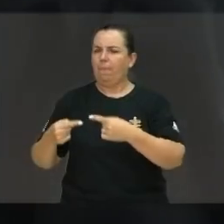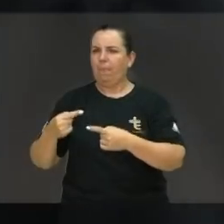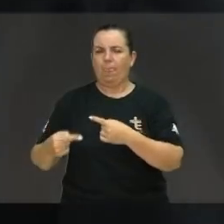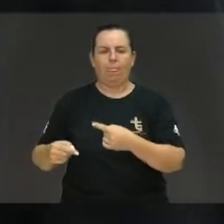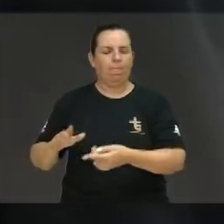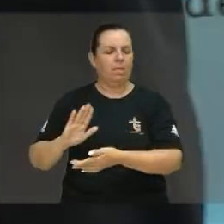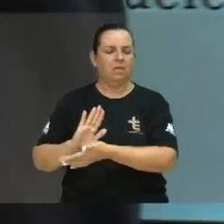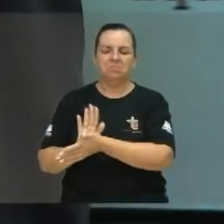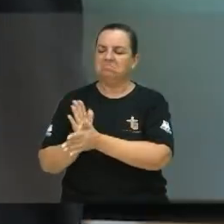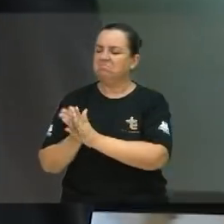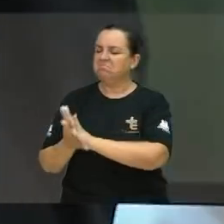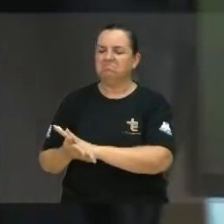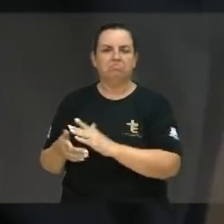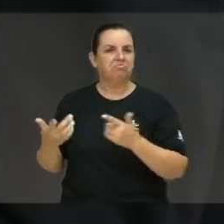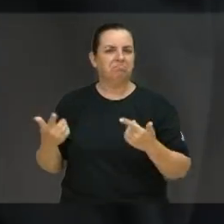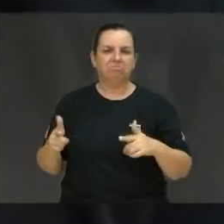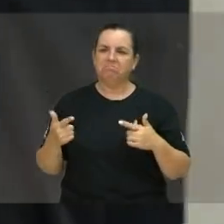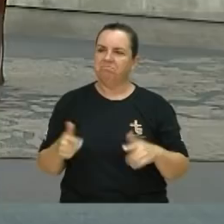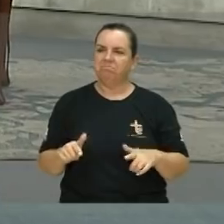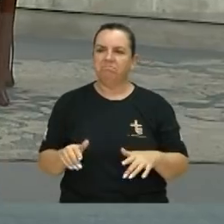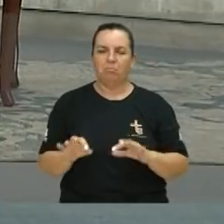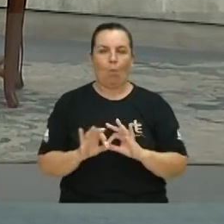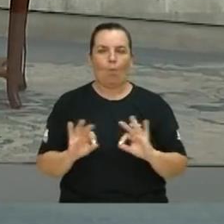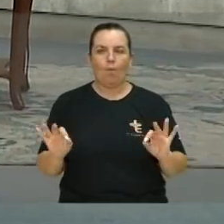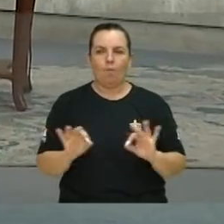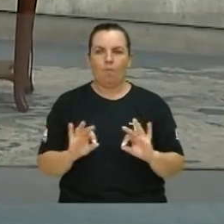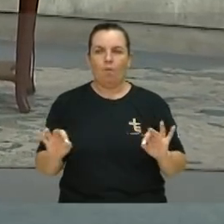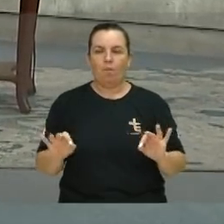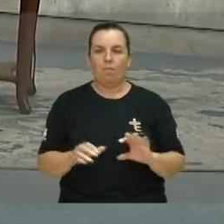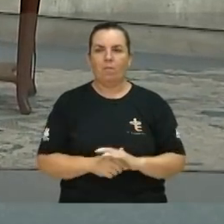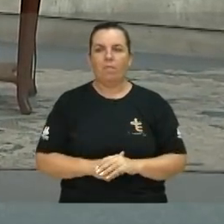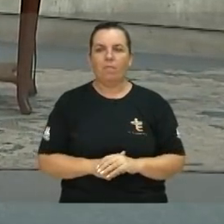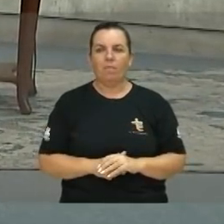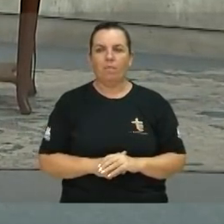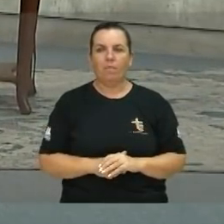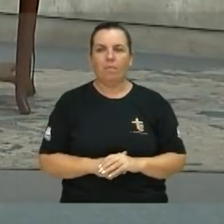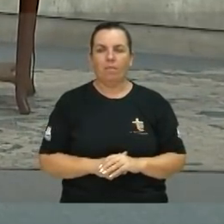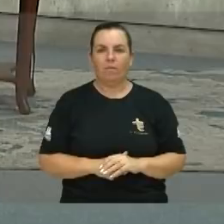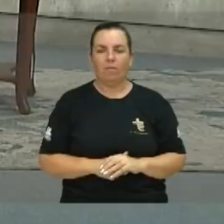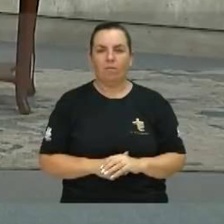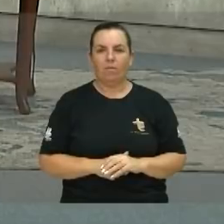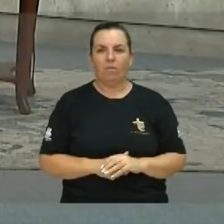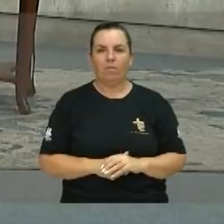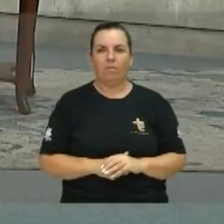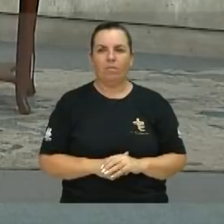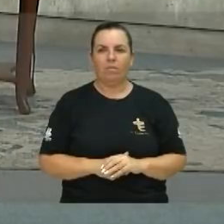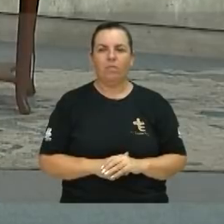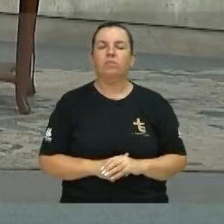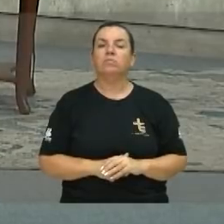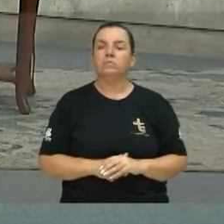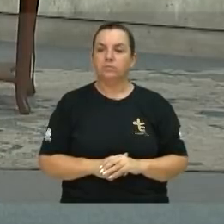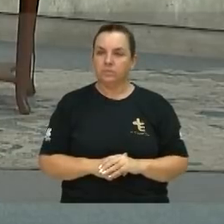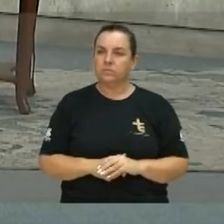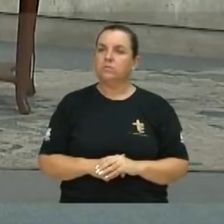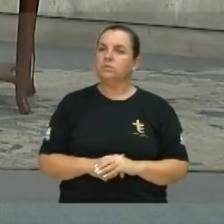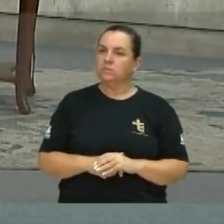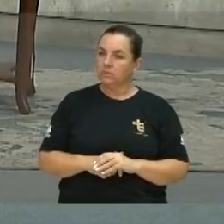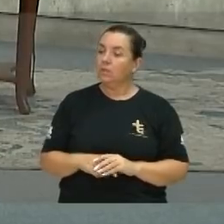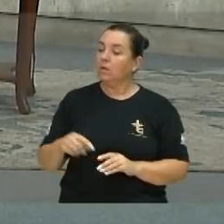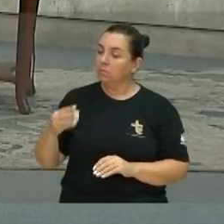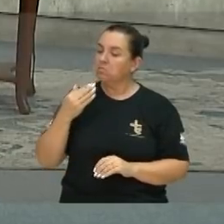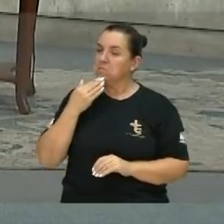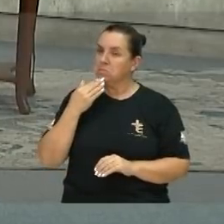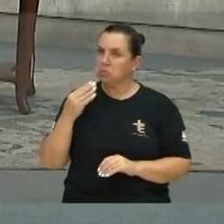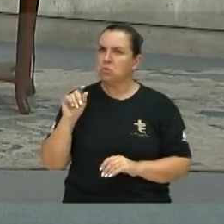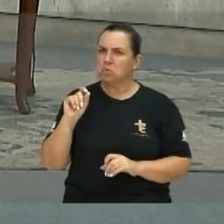arrivistas ao inveja é já está a pedir que velho e os